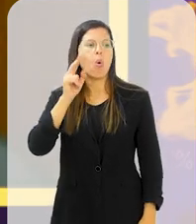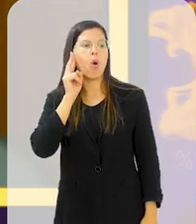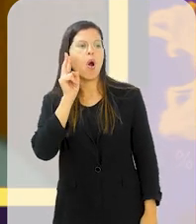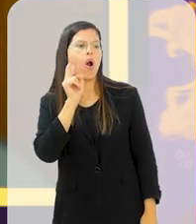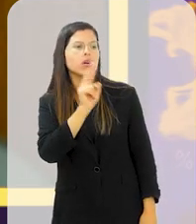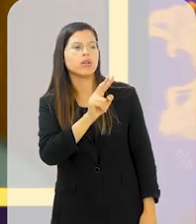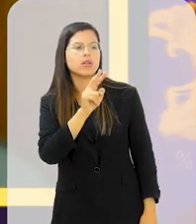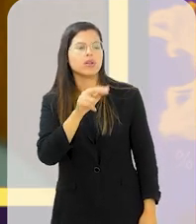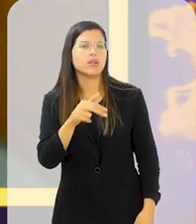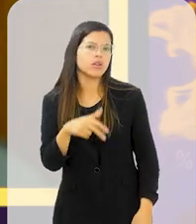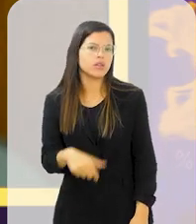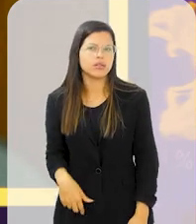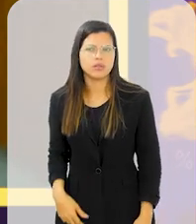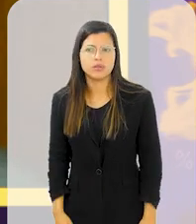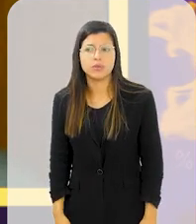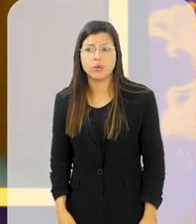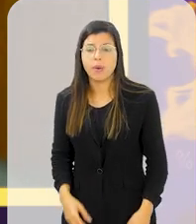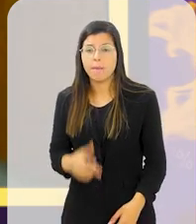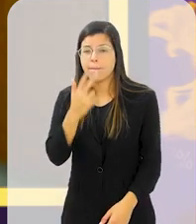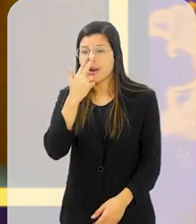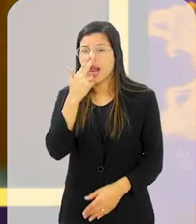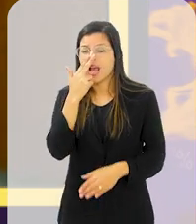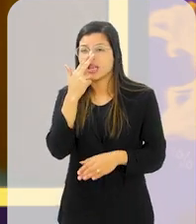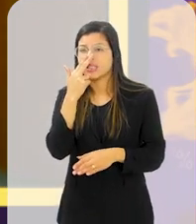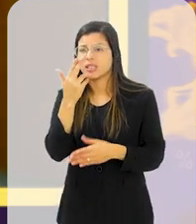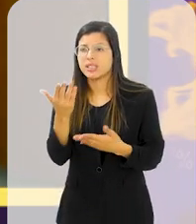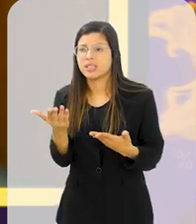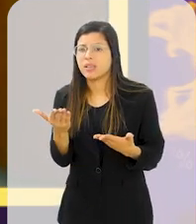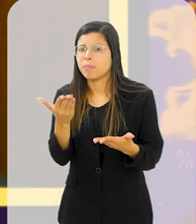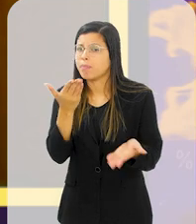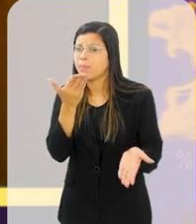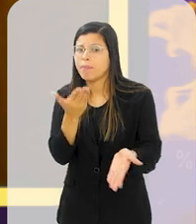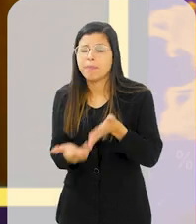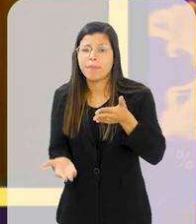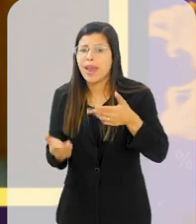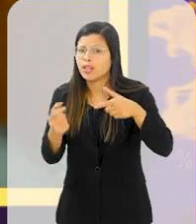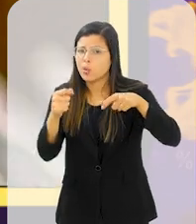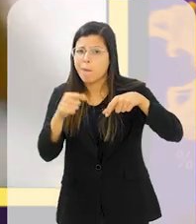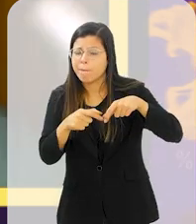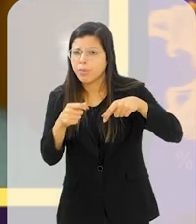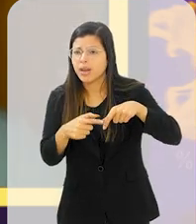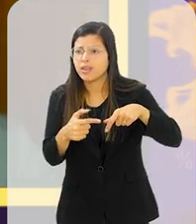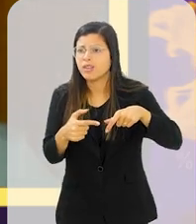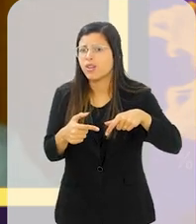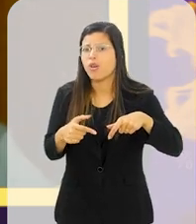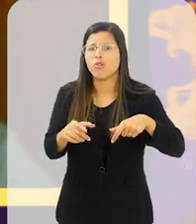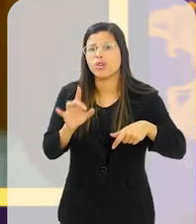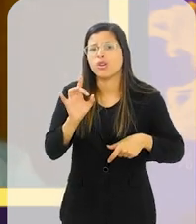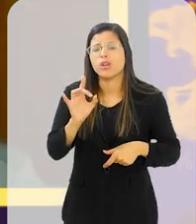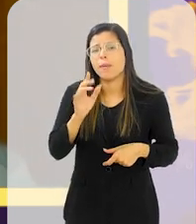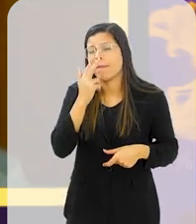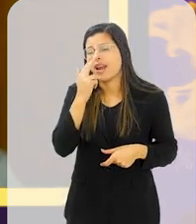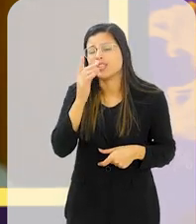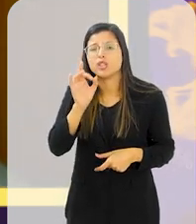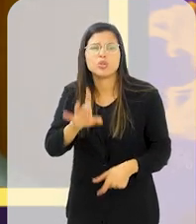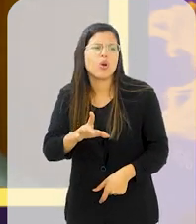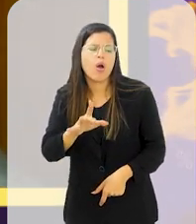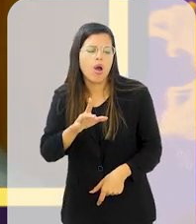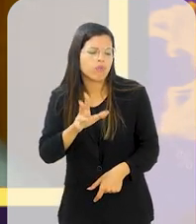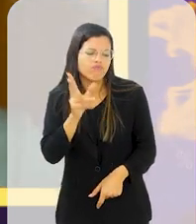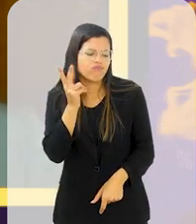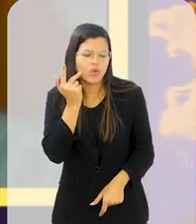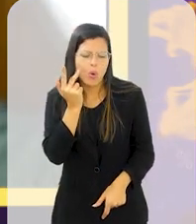olhando para o goleiro com desdém, tomando pouca distância, perde o pênalti e parece que, poxa, caiu meu óculos aqui, deixa eu